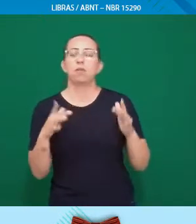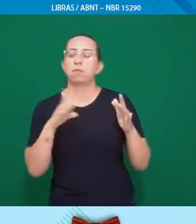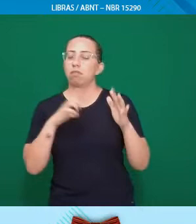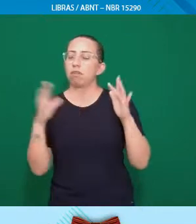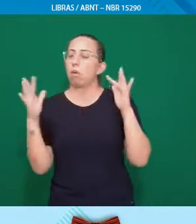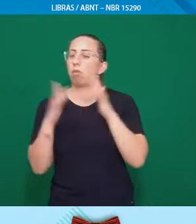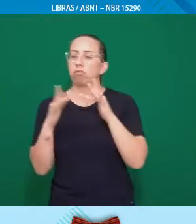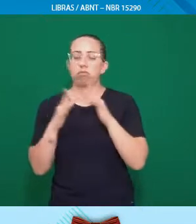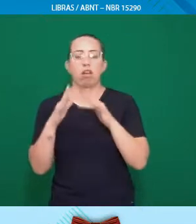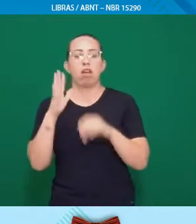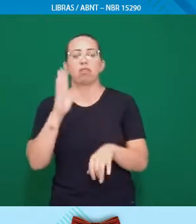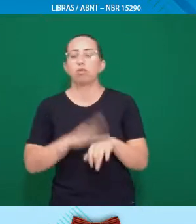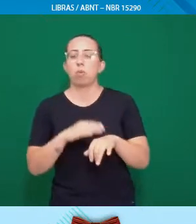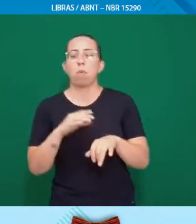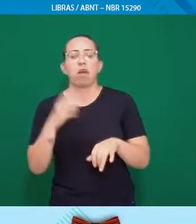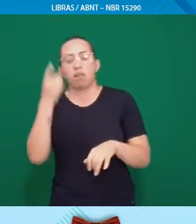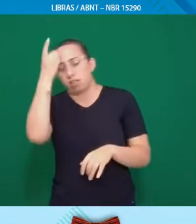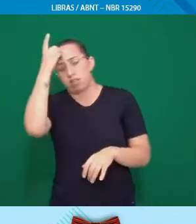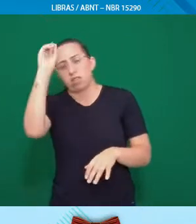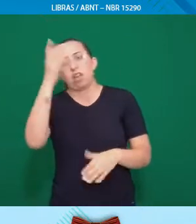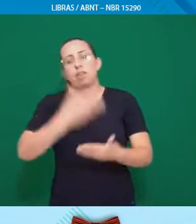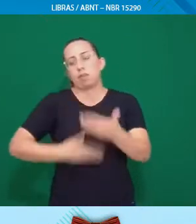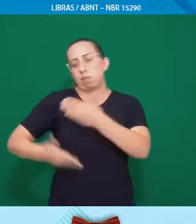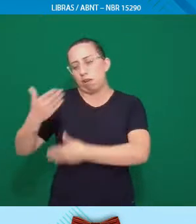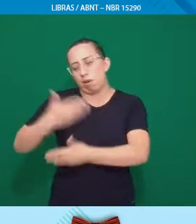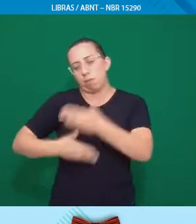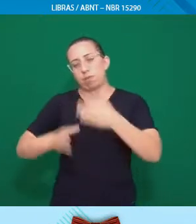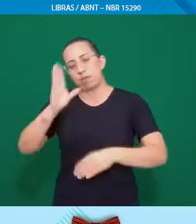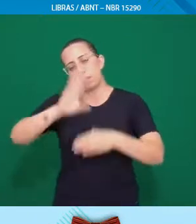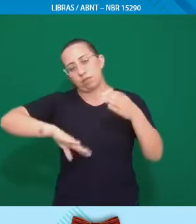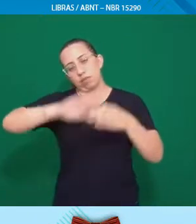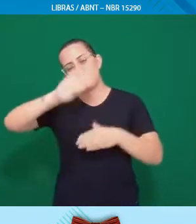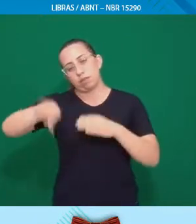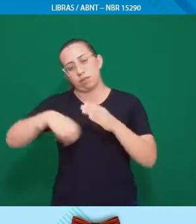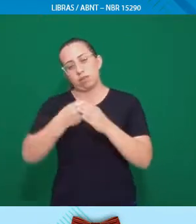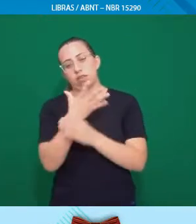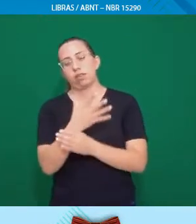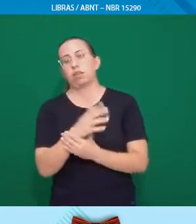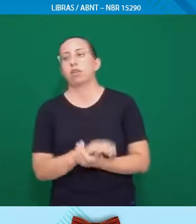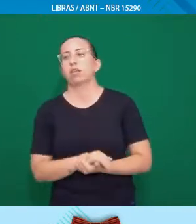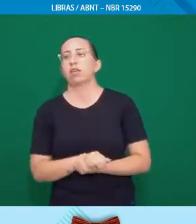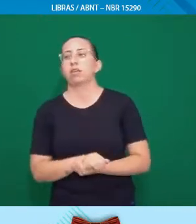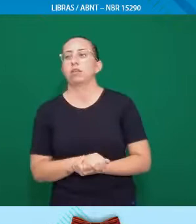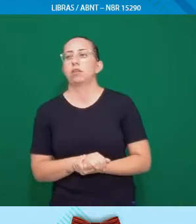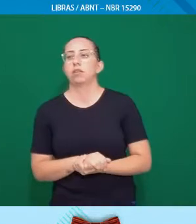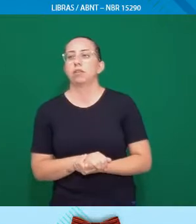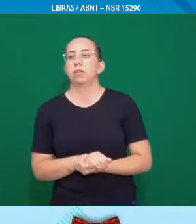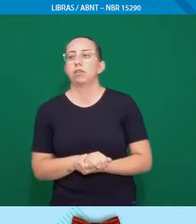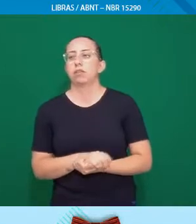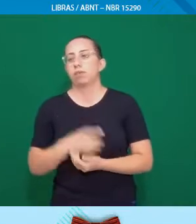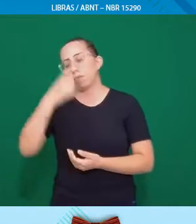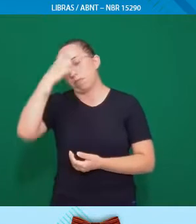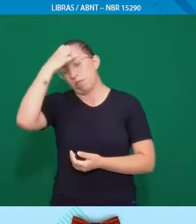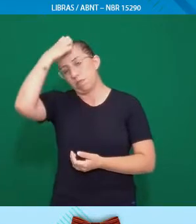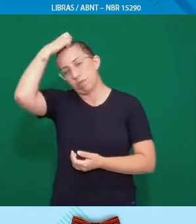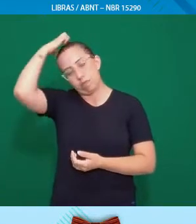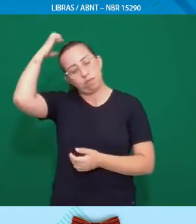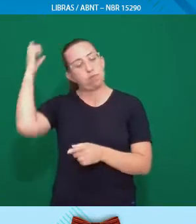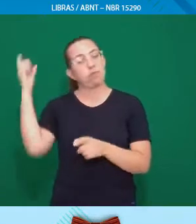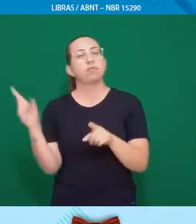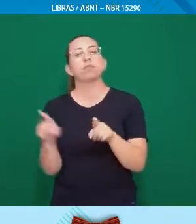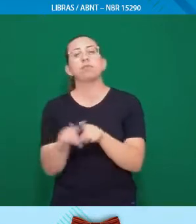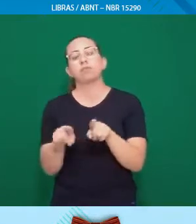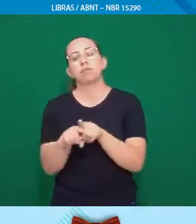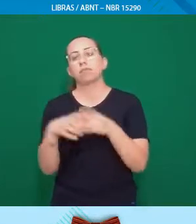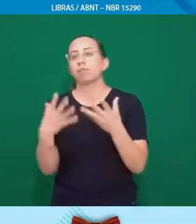ele traga mais e traga mais momentos para serem compartilhados com os Camponeses presidente da mesma forma